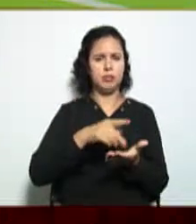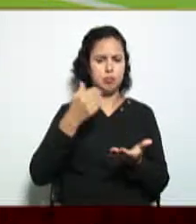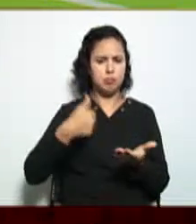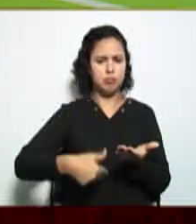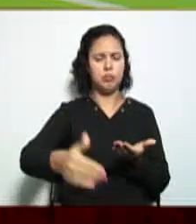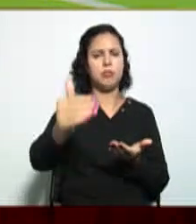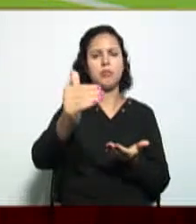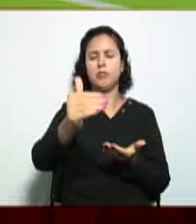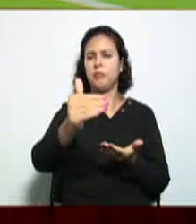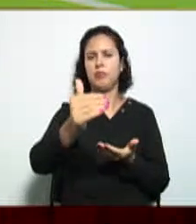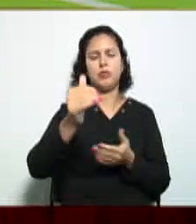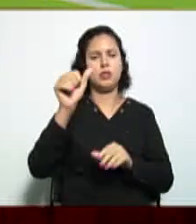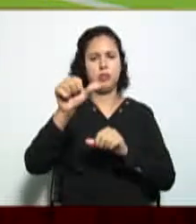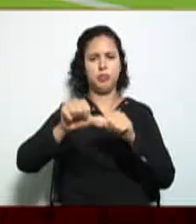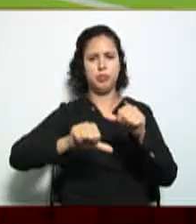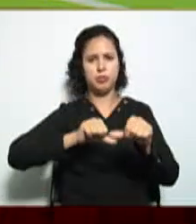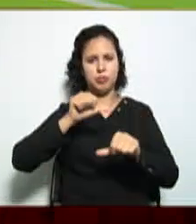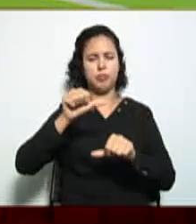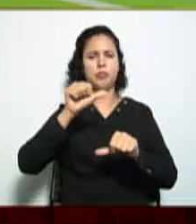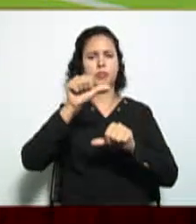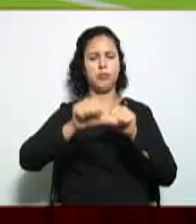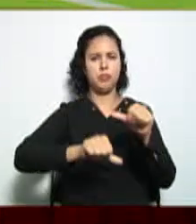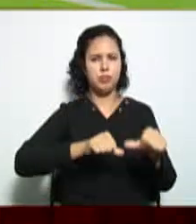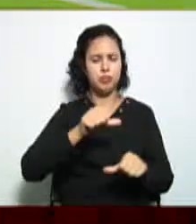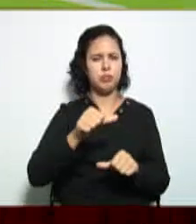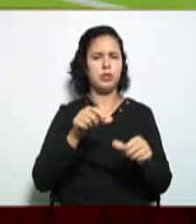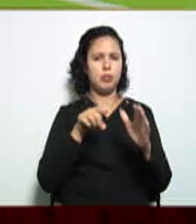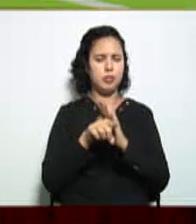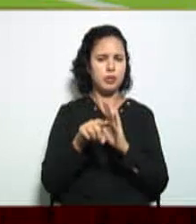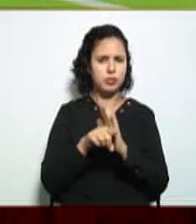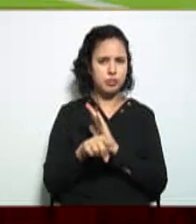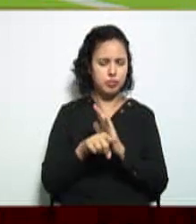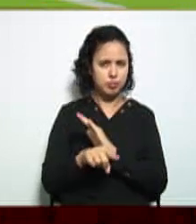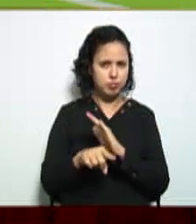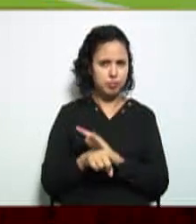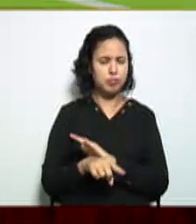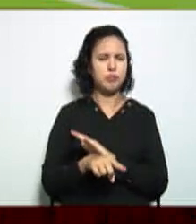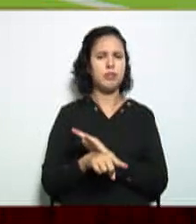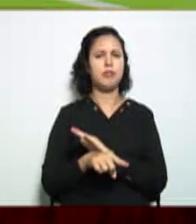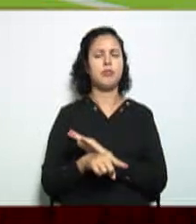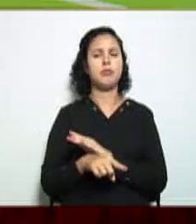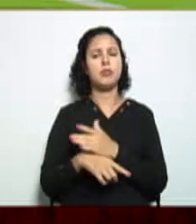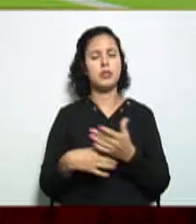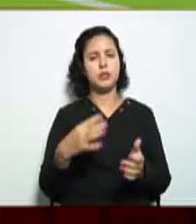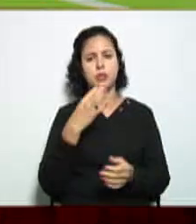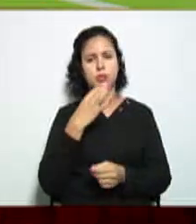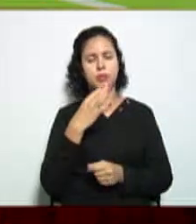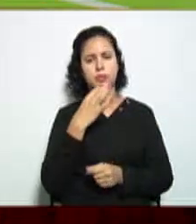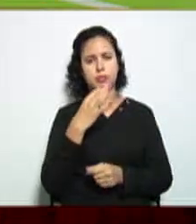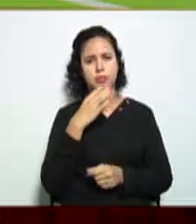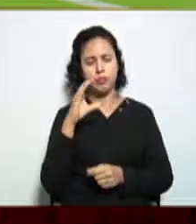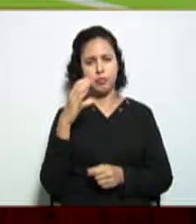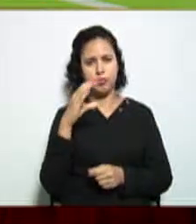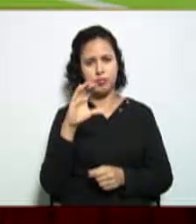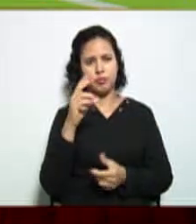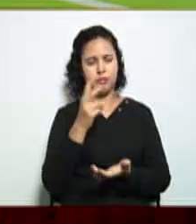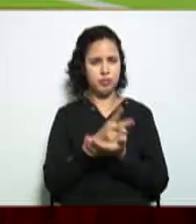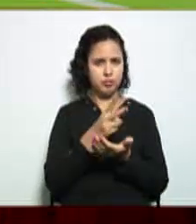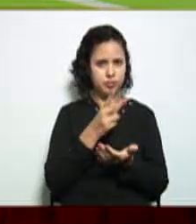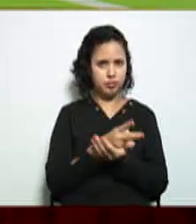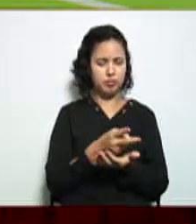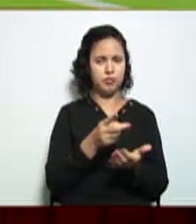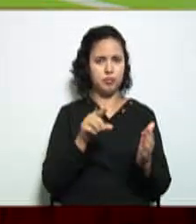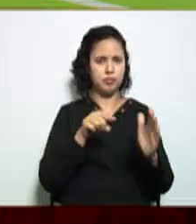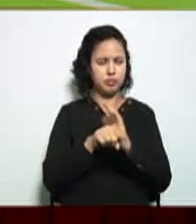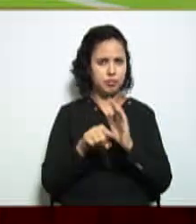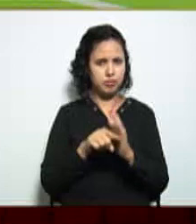que a gente não pode questionar. Pelo contrário, são as perguntas que movem o mundo, né? Então, o conhecimento científico ele é sempre questionável, ele é